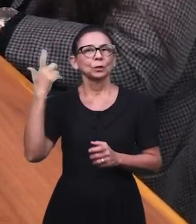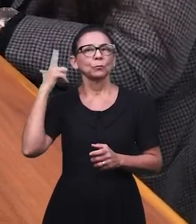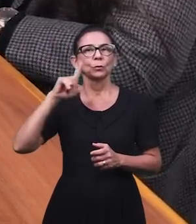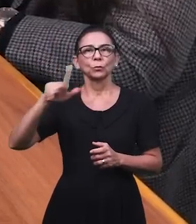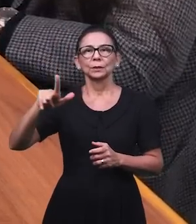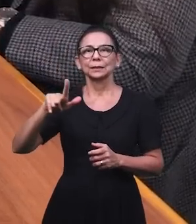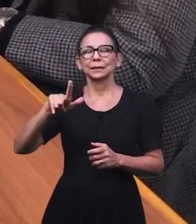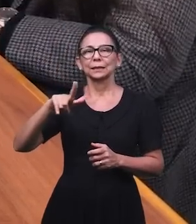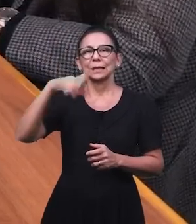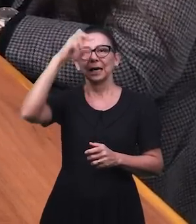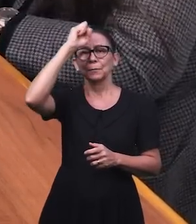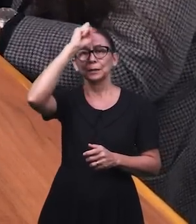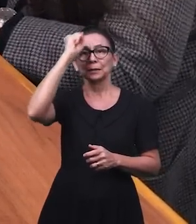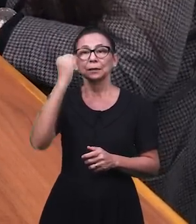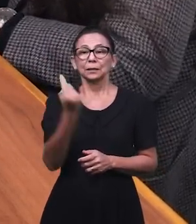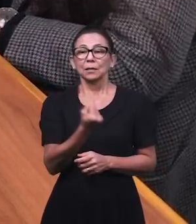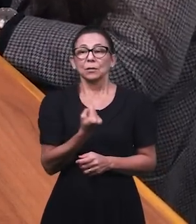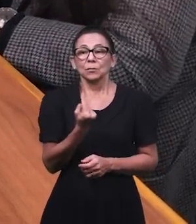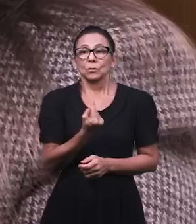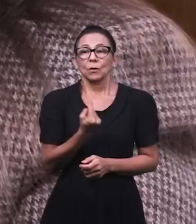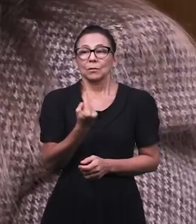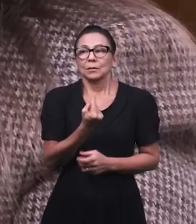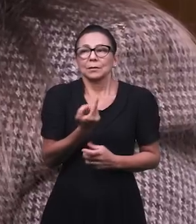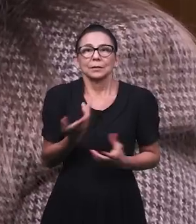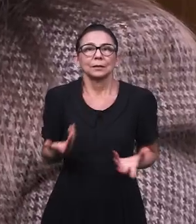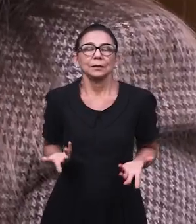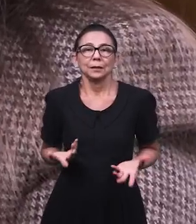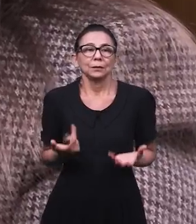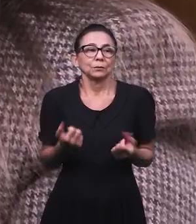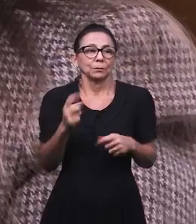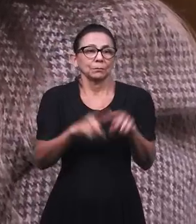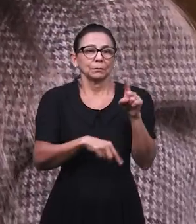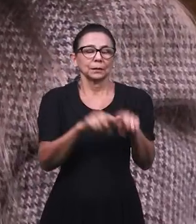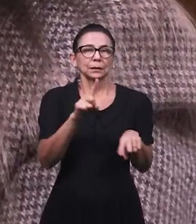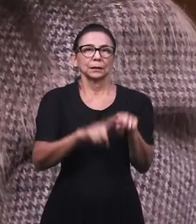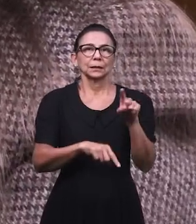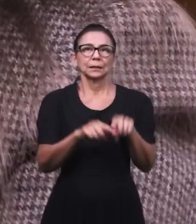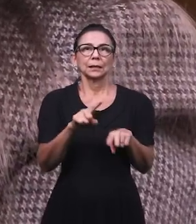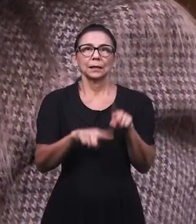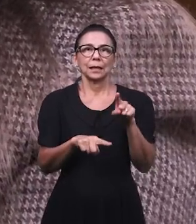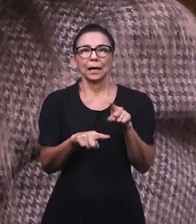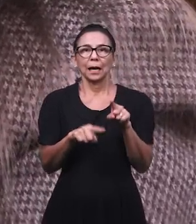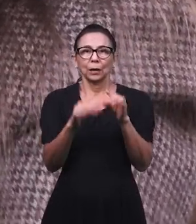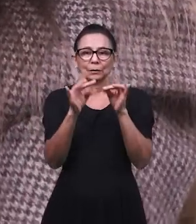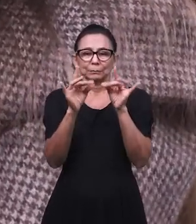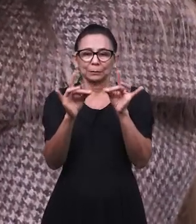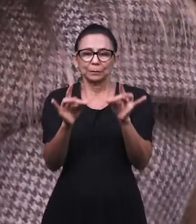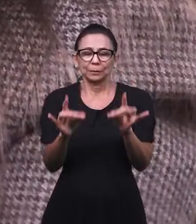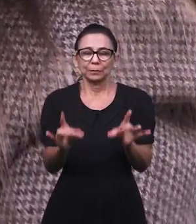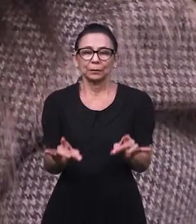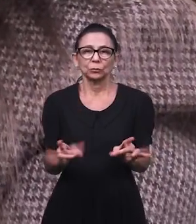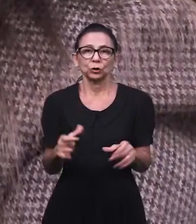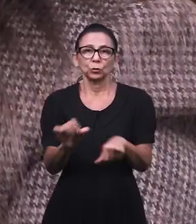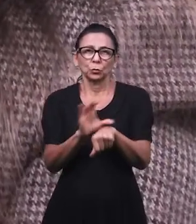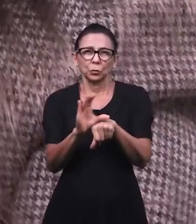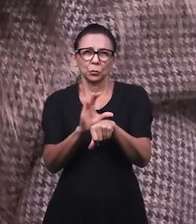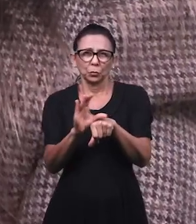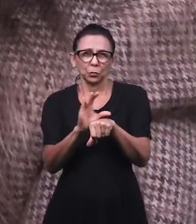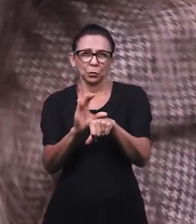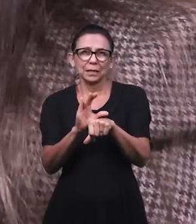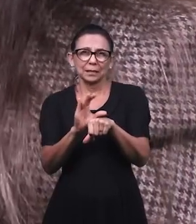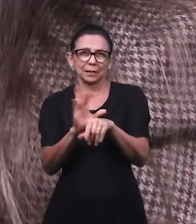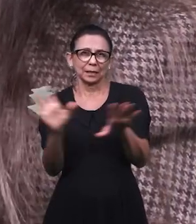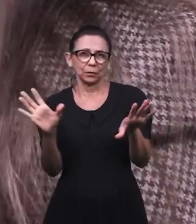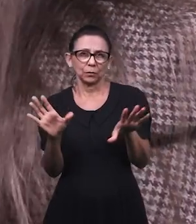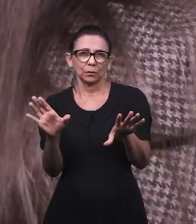tempo. Eu não ia conseguir aprender sozinha, daquele jeito, sem ter um material, né, mais esmiuçado, um